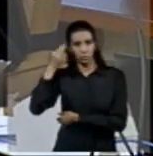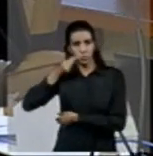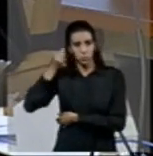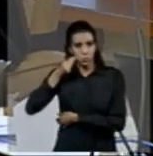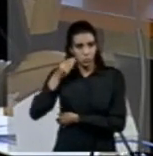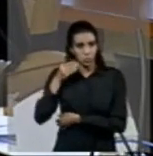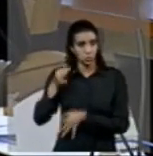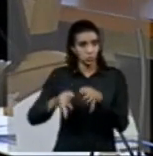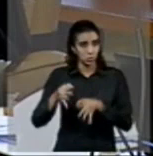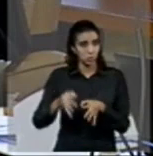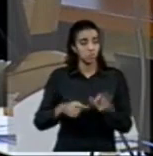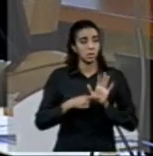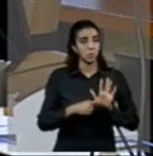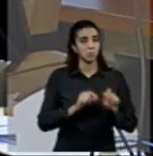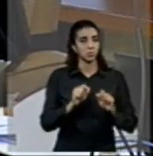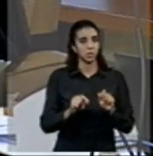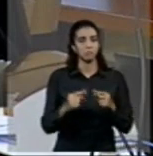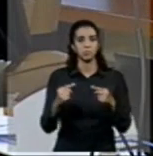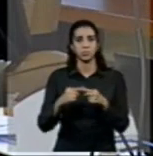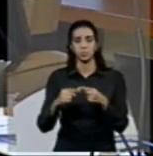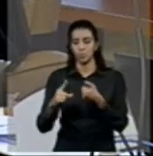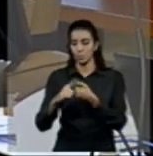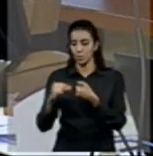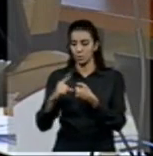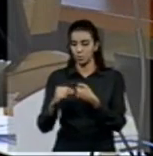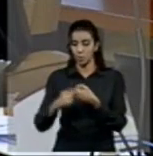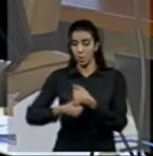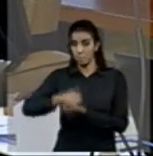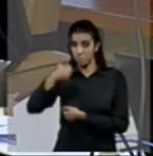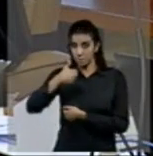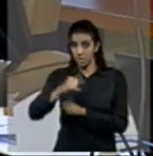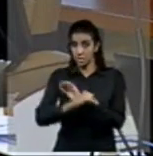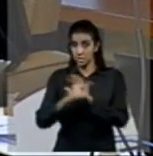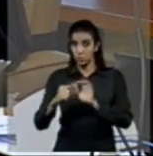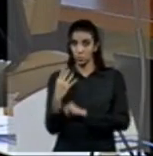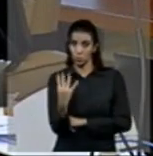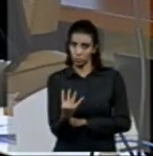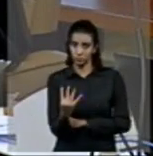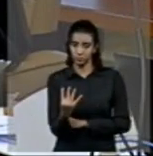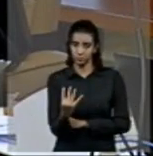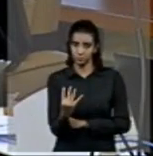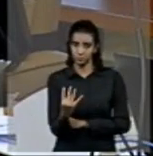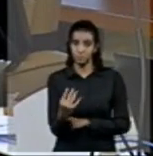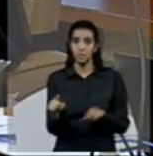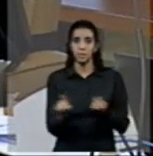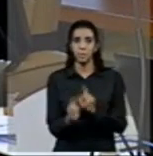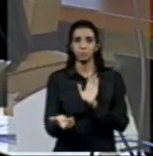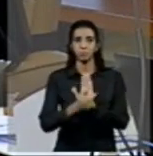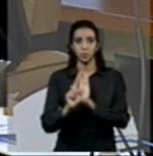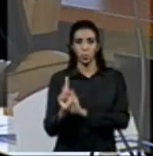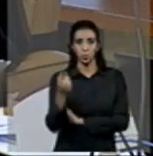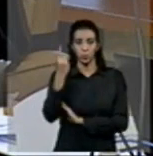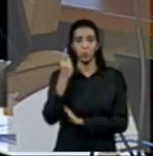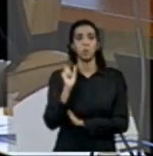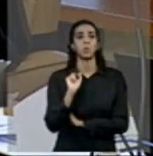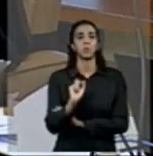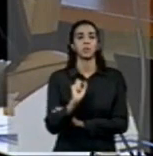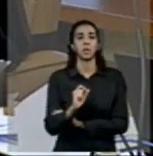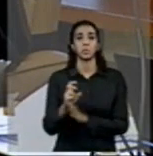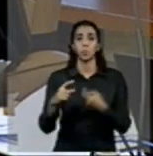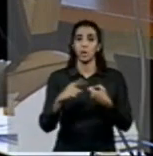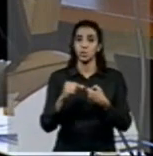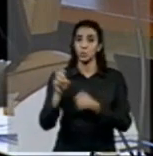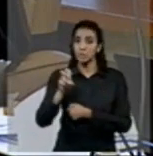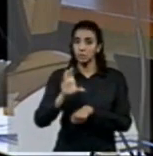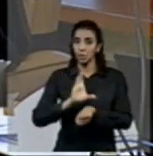aos dispostos nos artigos 1º, inciso 4º, e capto do artigo